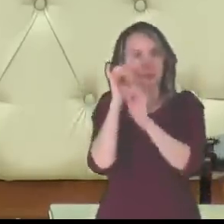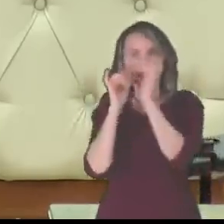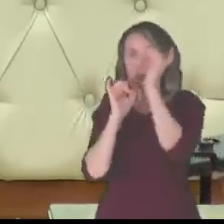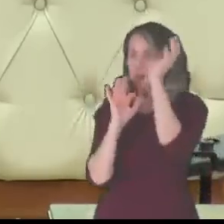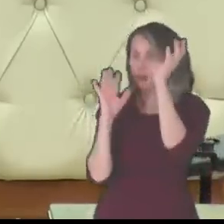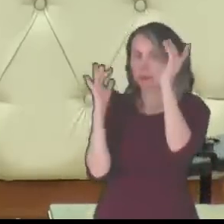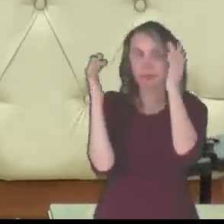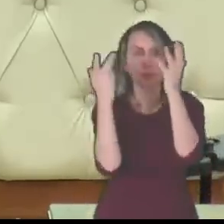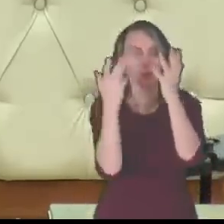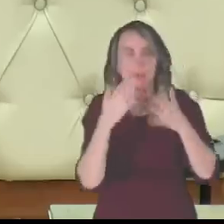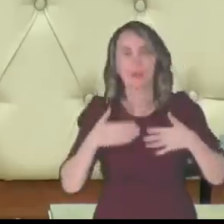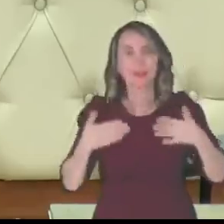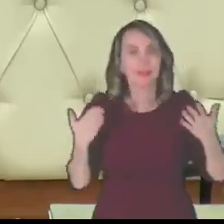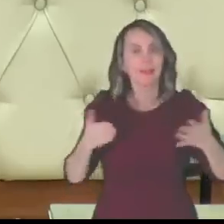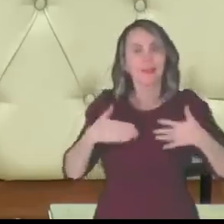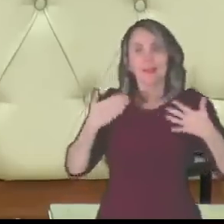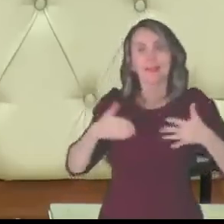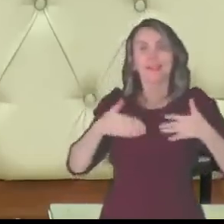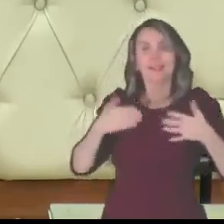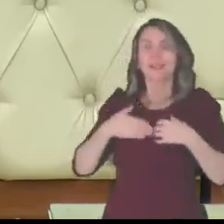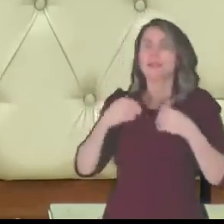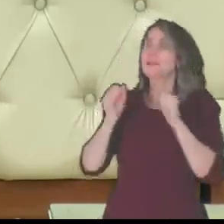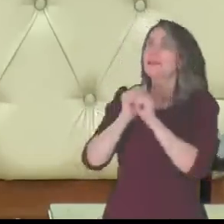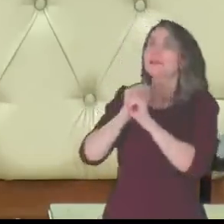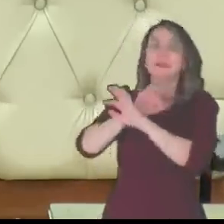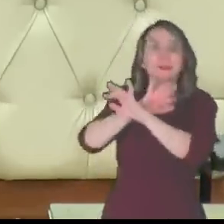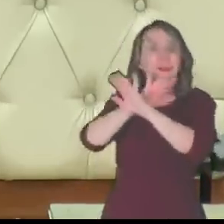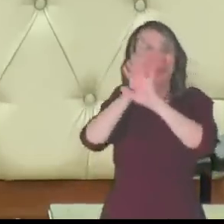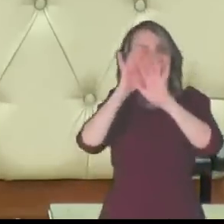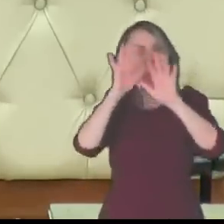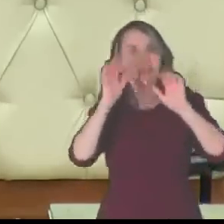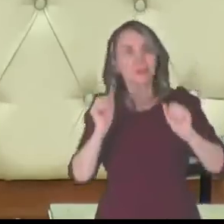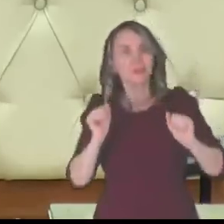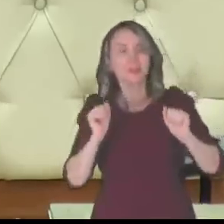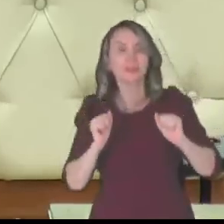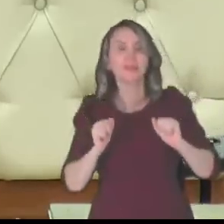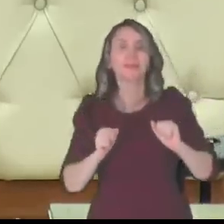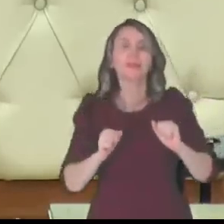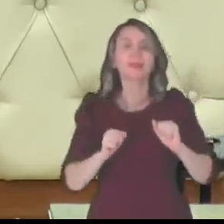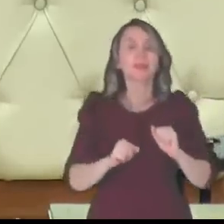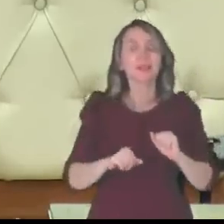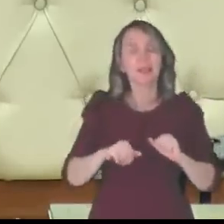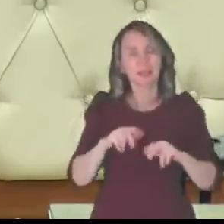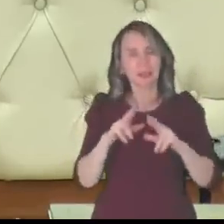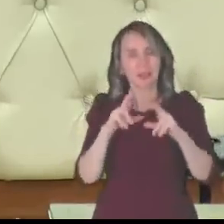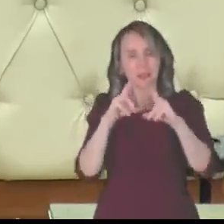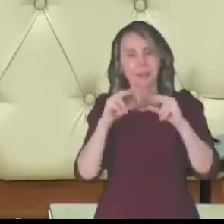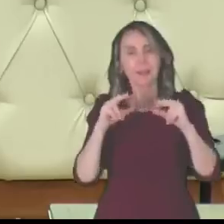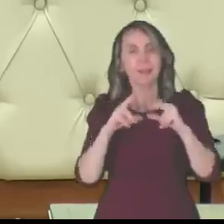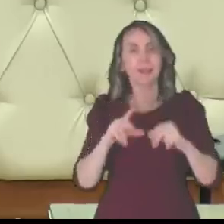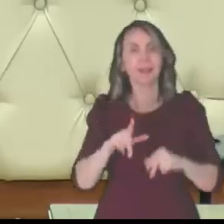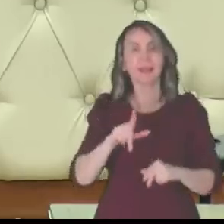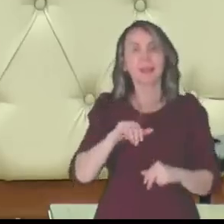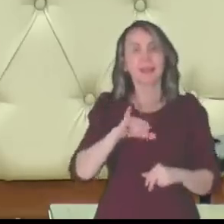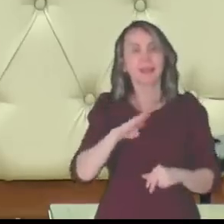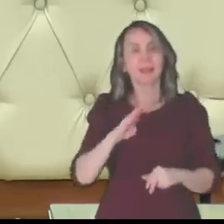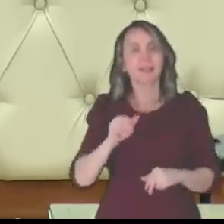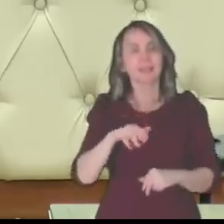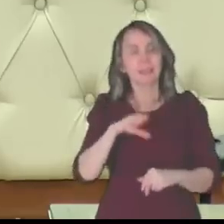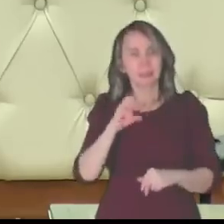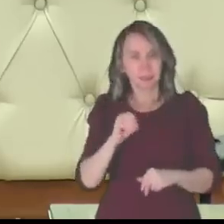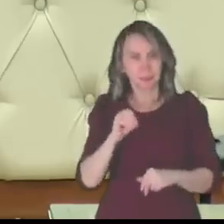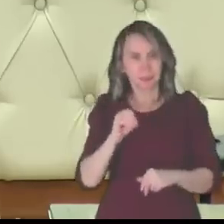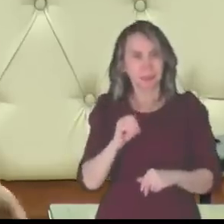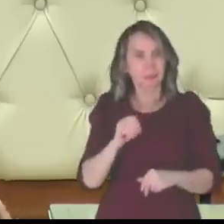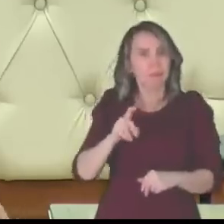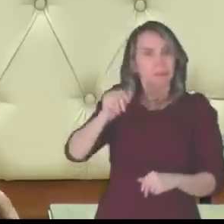de alegria e exultará a glória do Líbano se lhe deu o Líbano irmão é a coisa mais linda disse